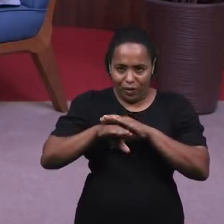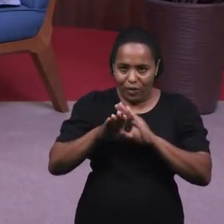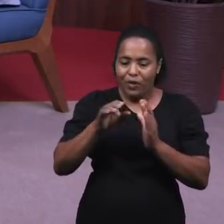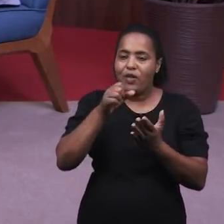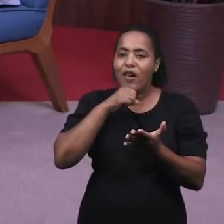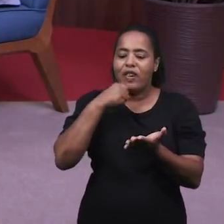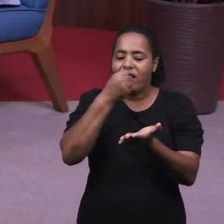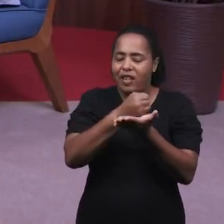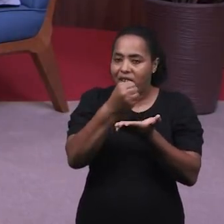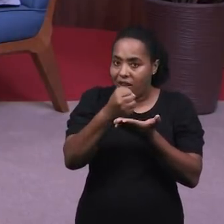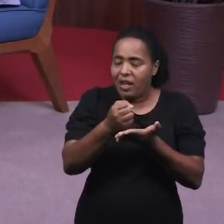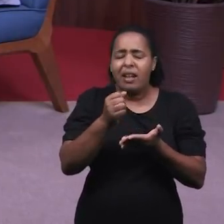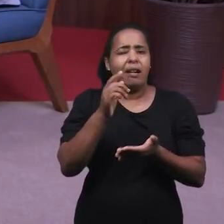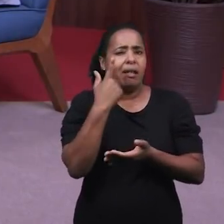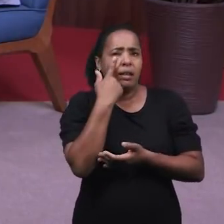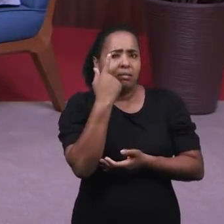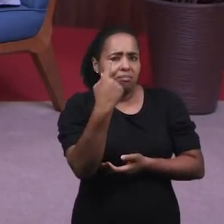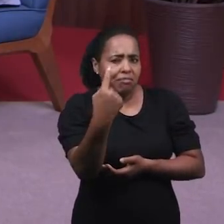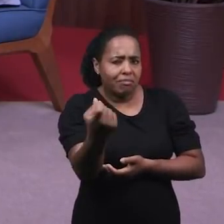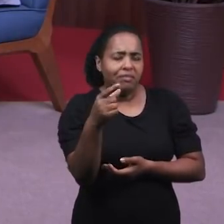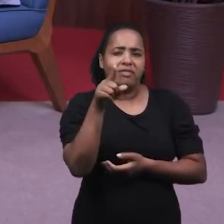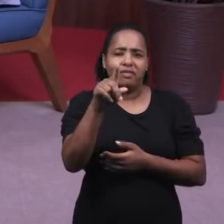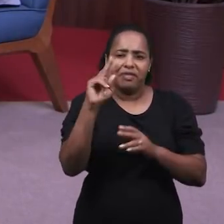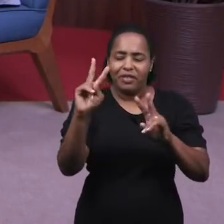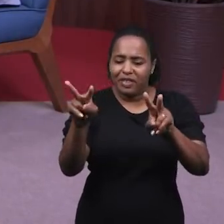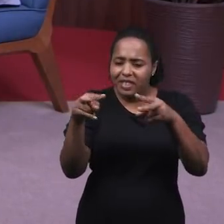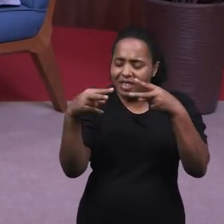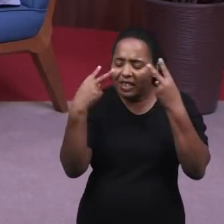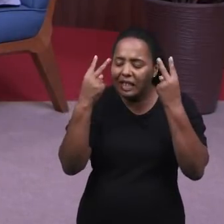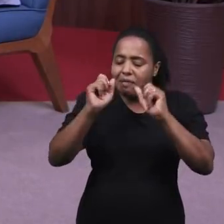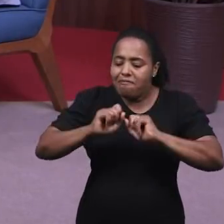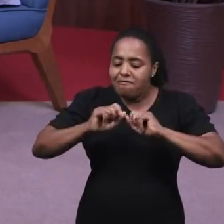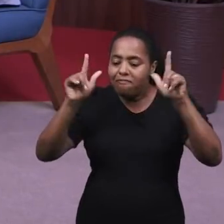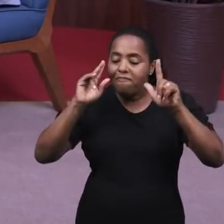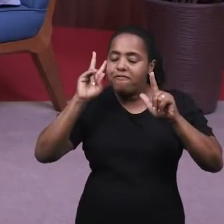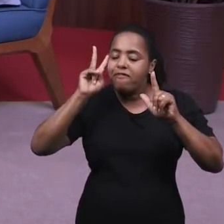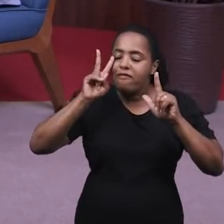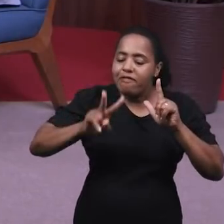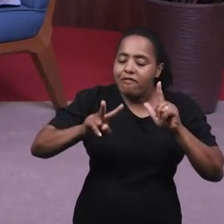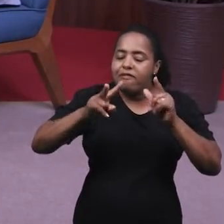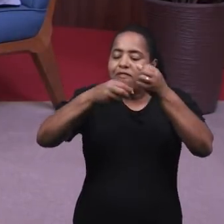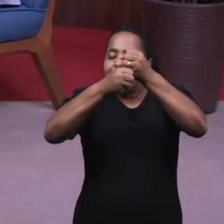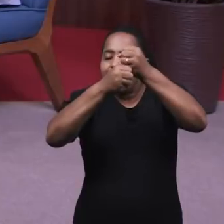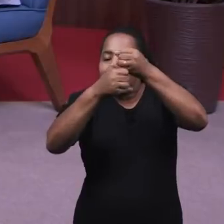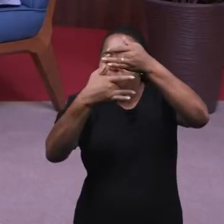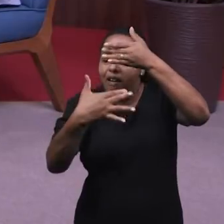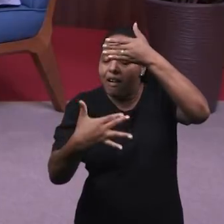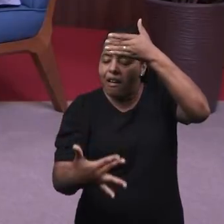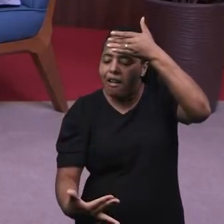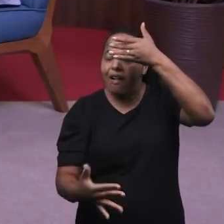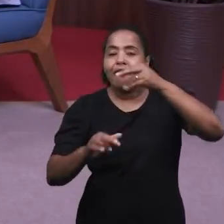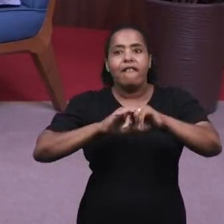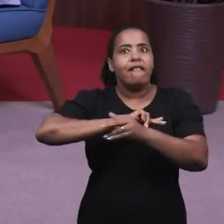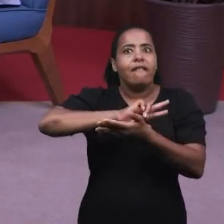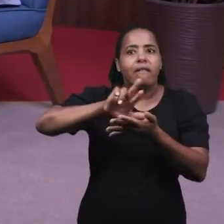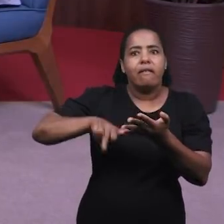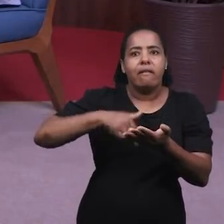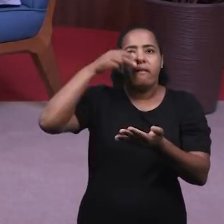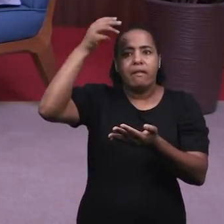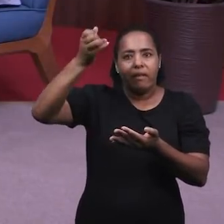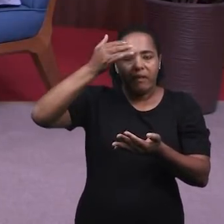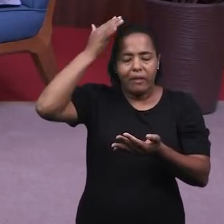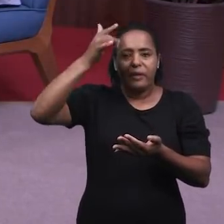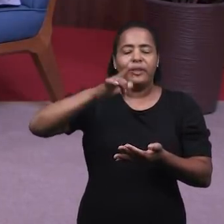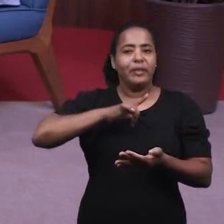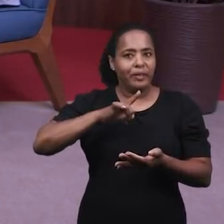muito interessante você assistir e alcançar ali aquela quantidade de revelações maravilhosas que estão